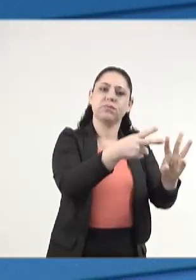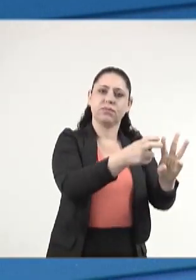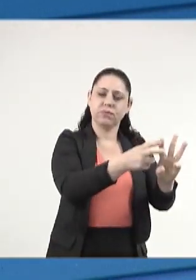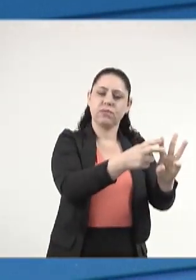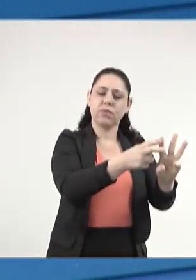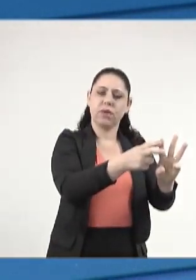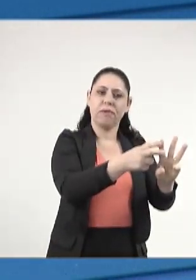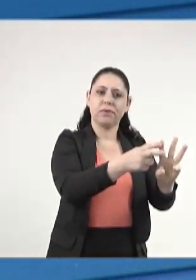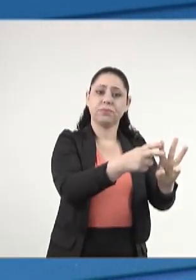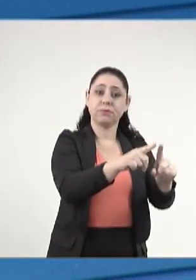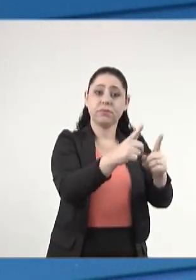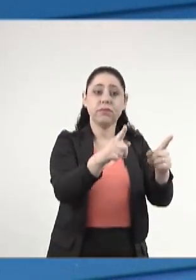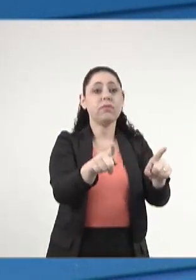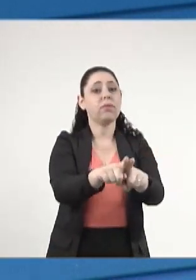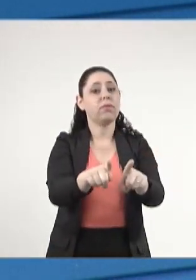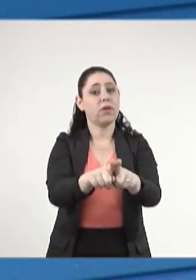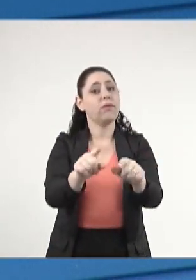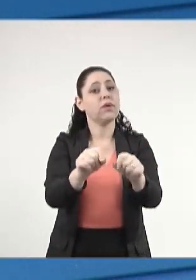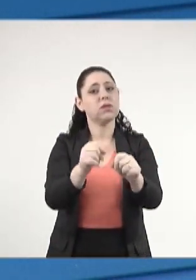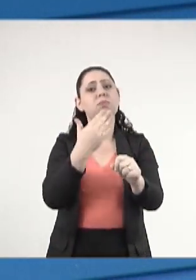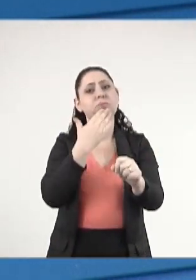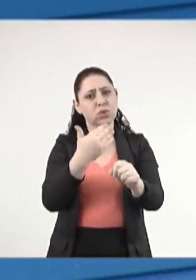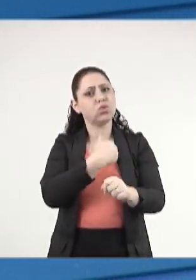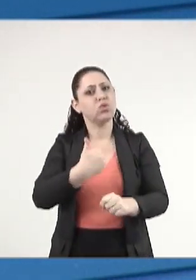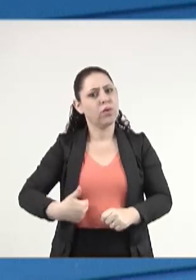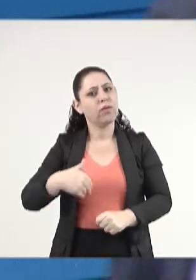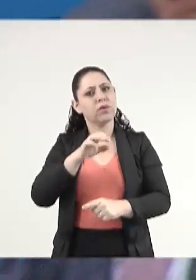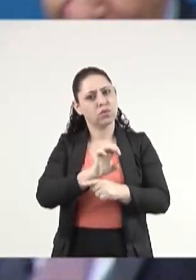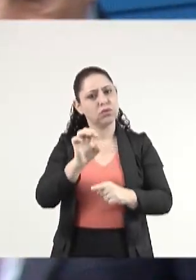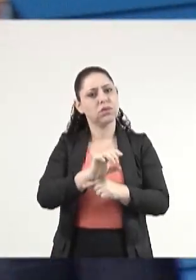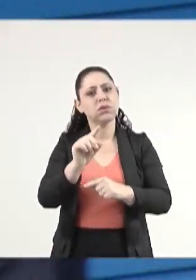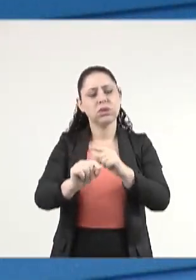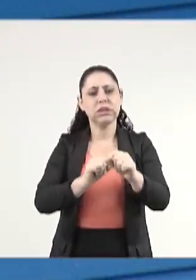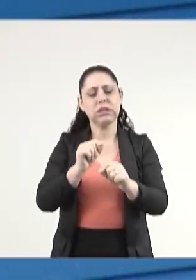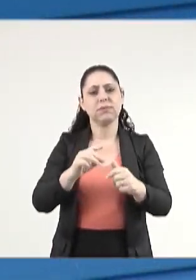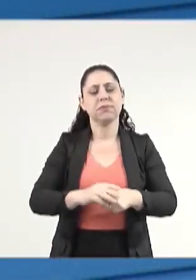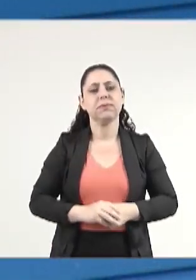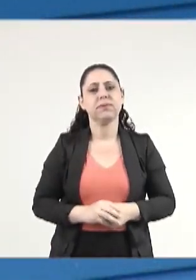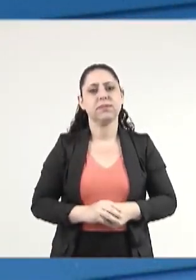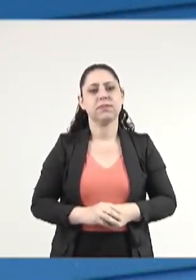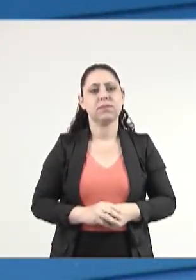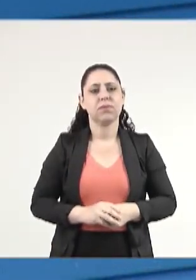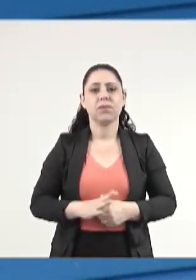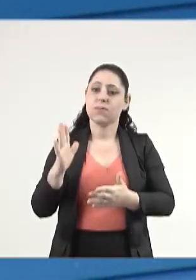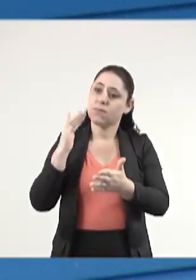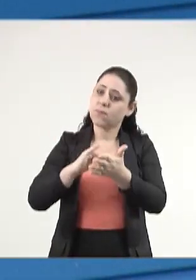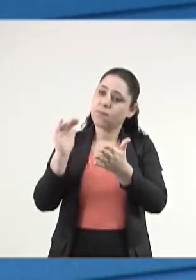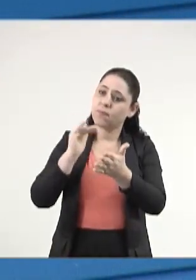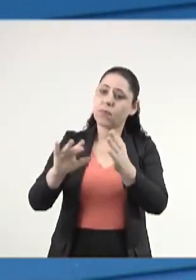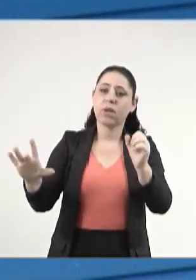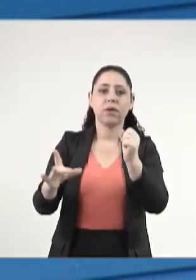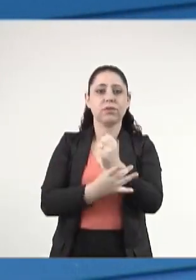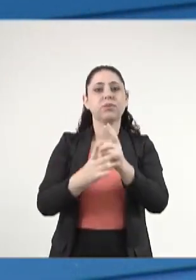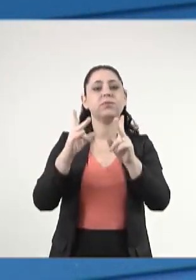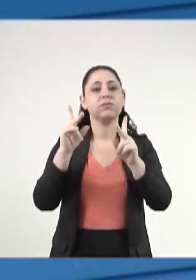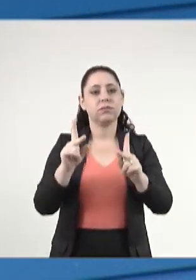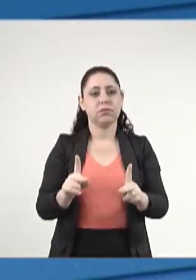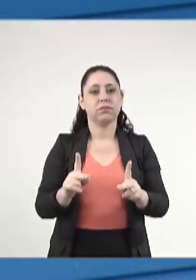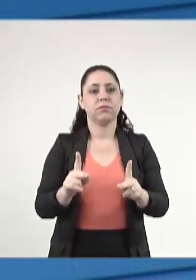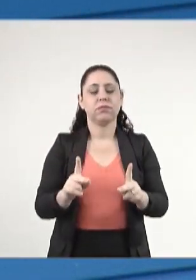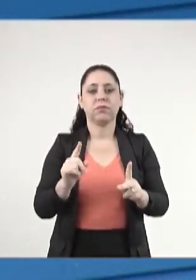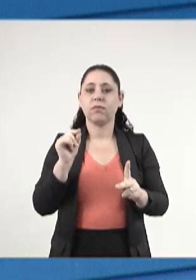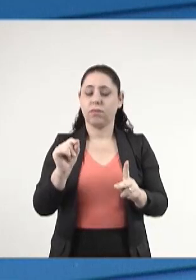essas terras, mas também nós temos que fazer um apelo ao governo do estado, ao secretário de Segurança